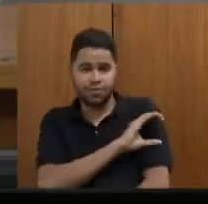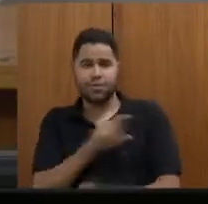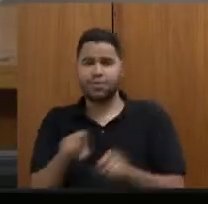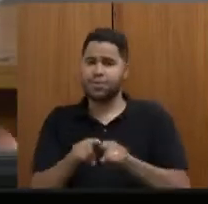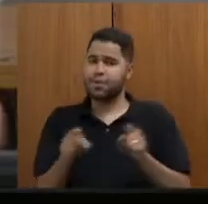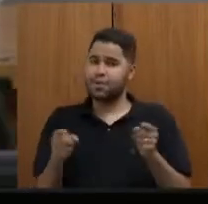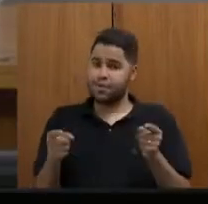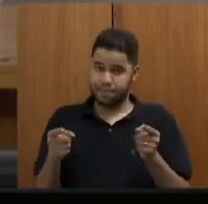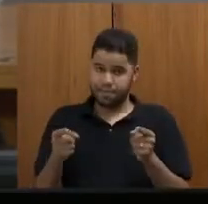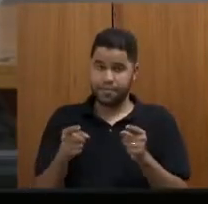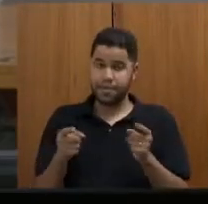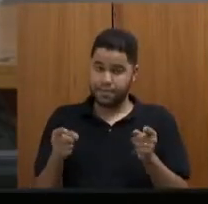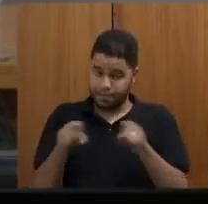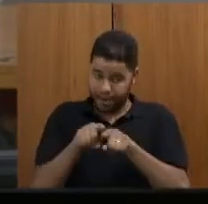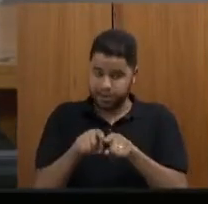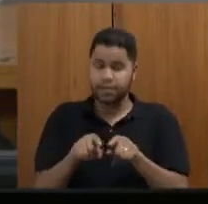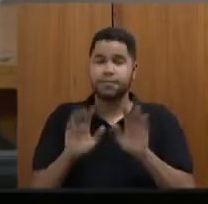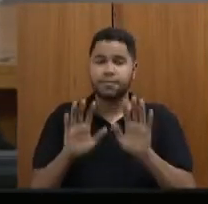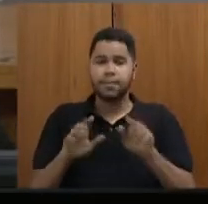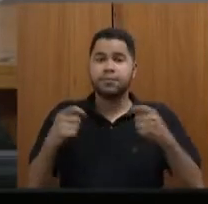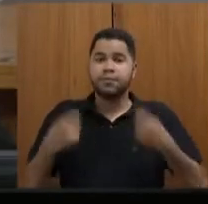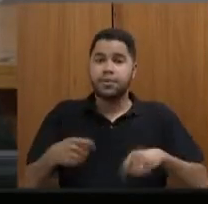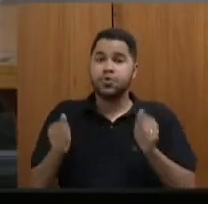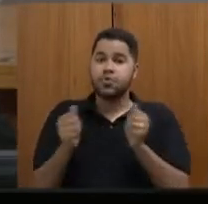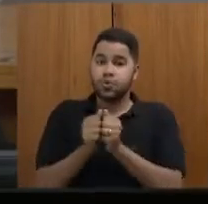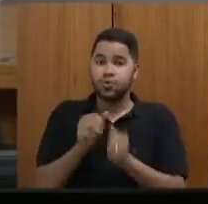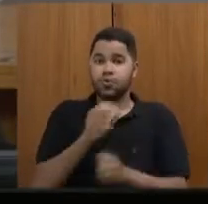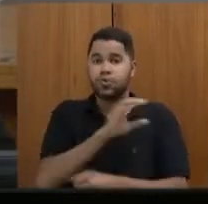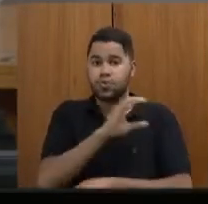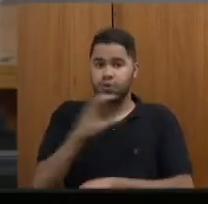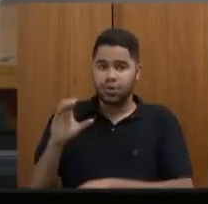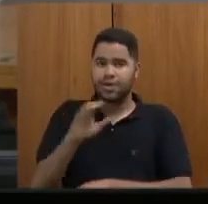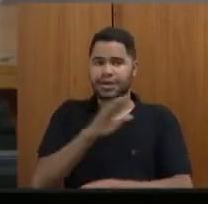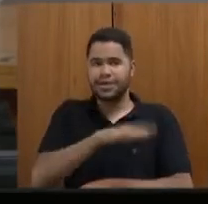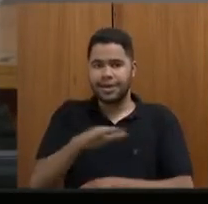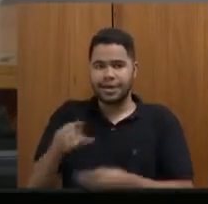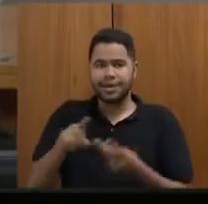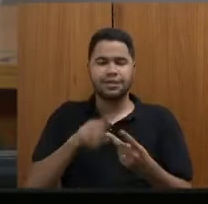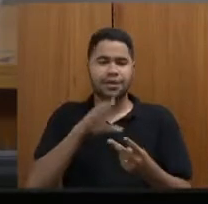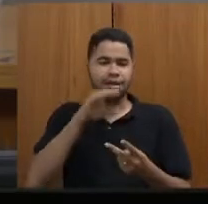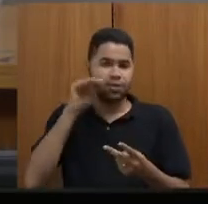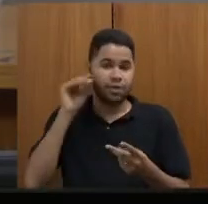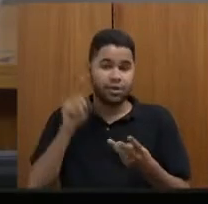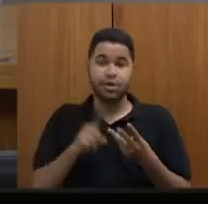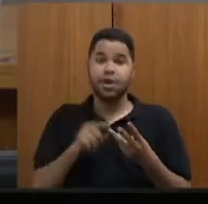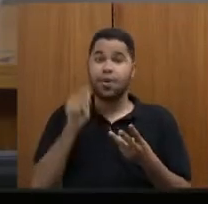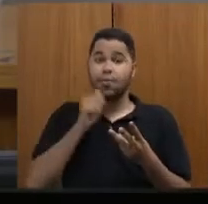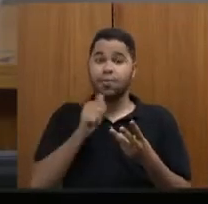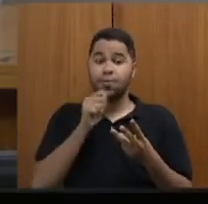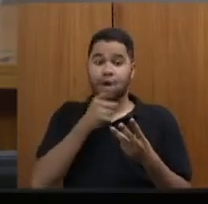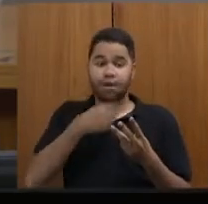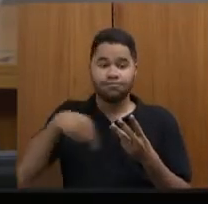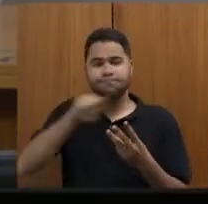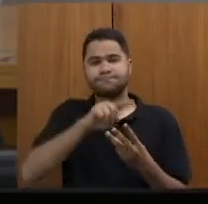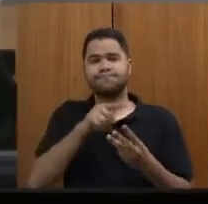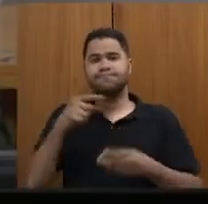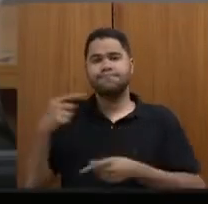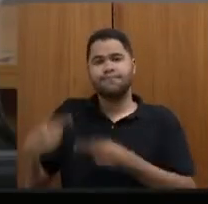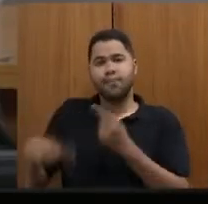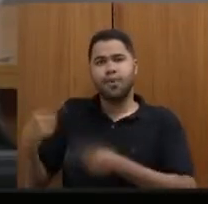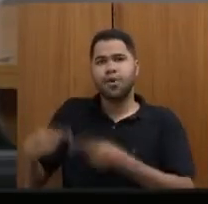Mas precisamos, sim, junto com a coordenadoria da criança e adolescente e da coordenadoria da mulher, criar questões políticas